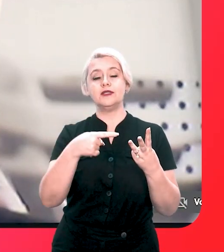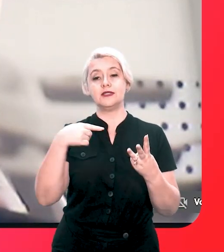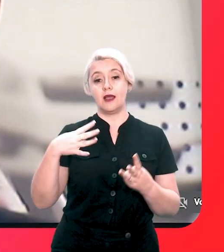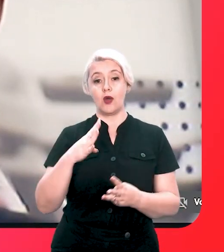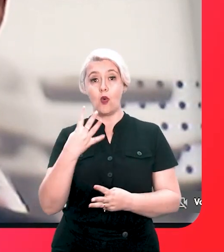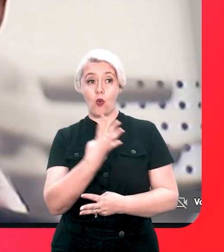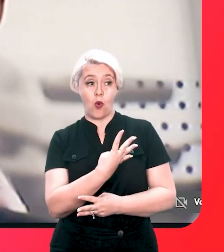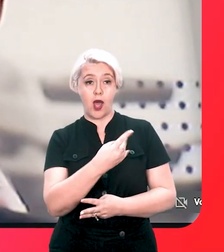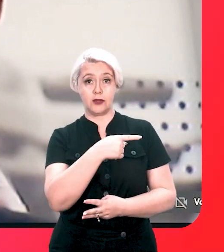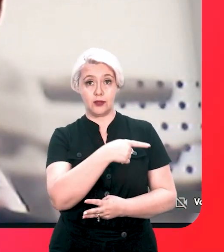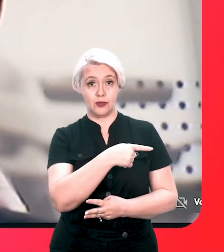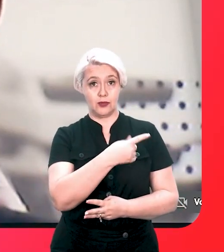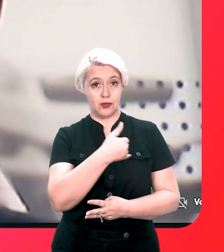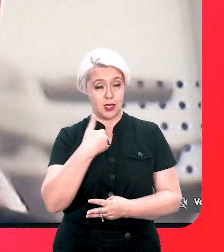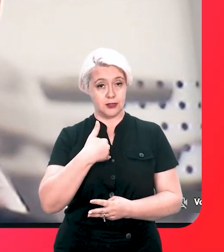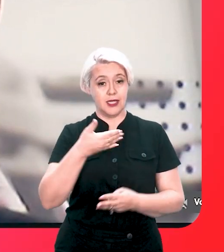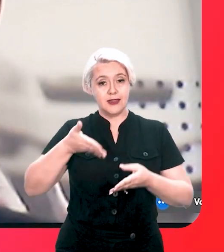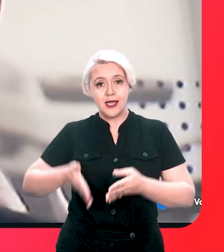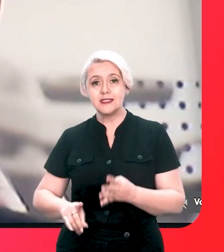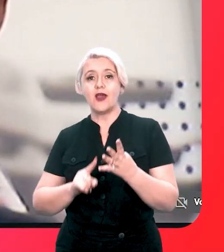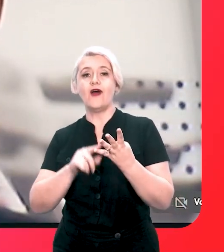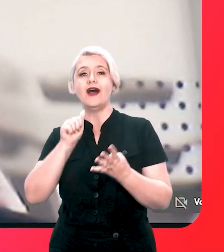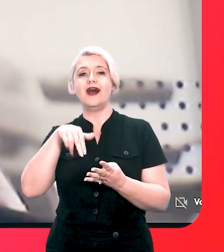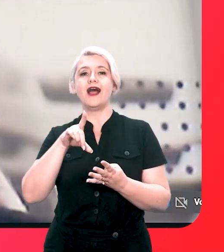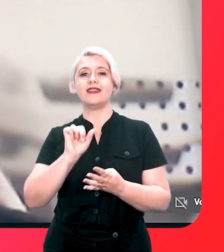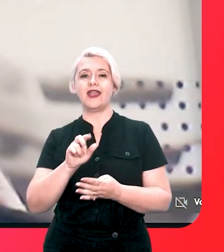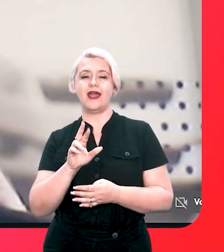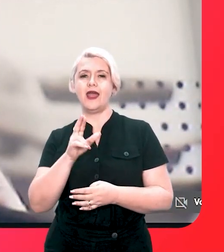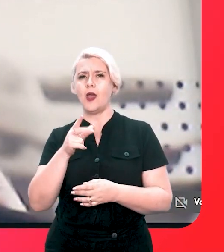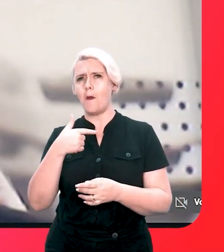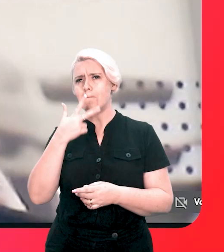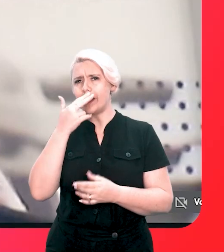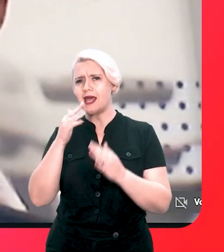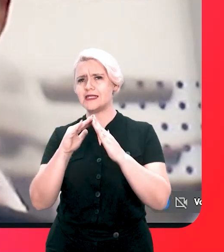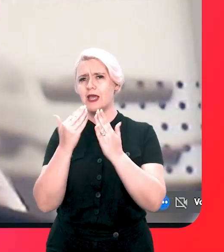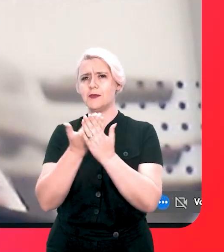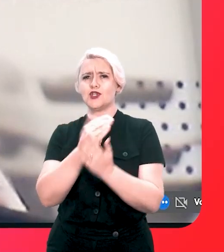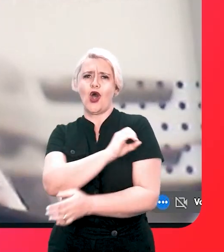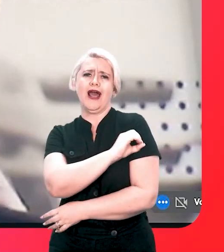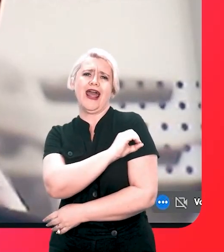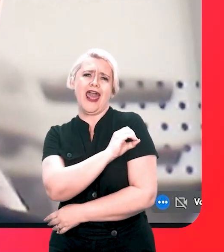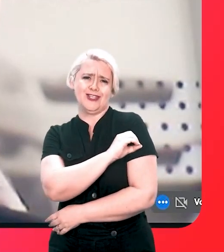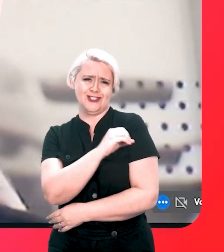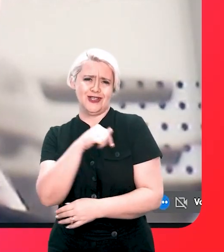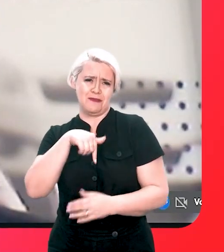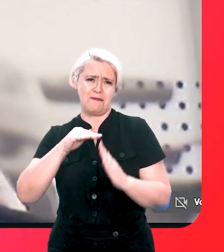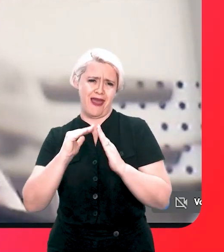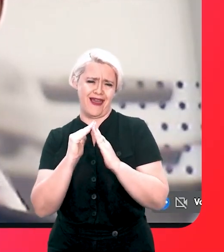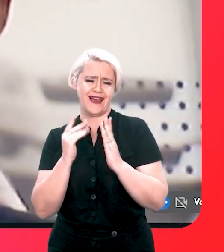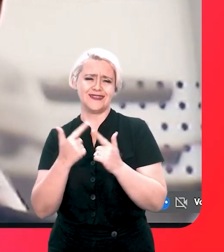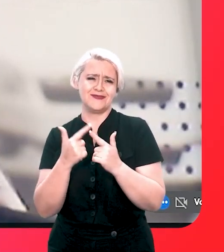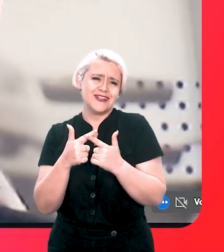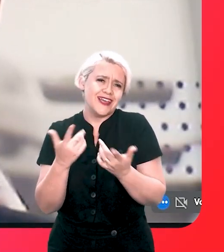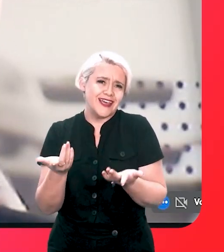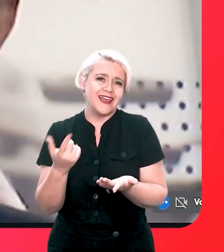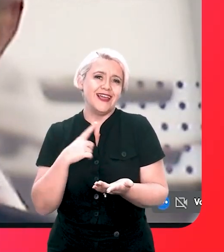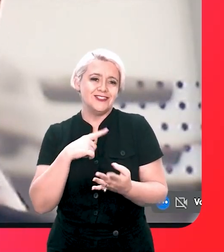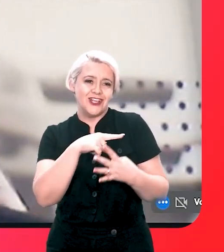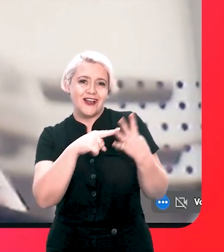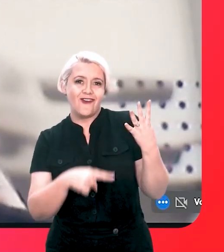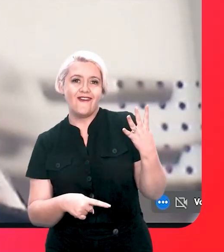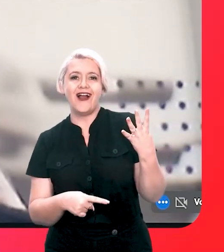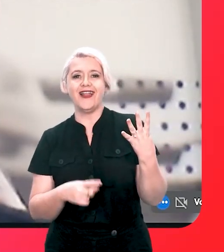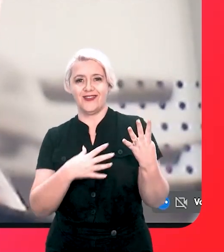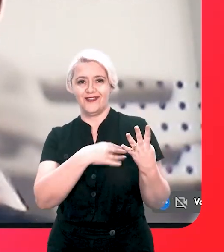né? Então era uma crechezinha lá em casa, porque ele tinha 4, mas o que ele necessitava era como